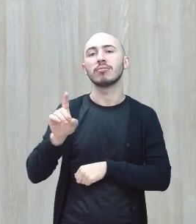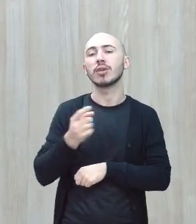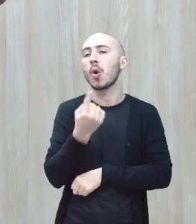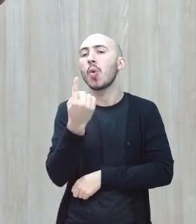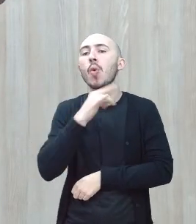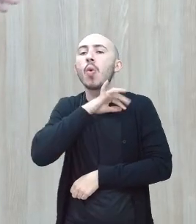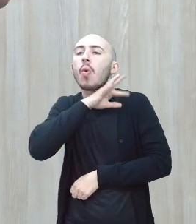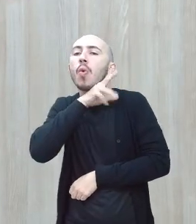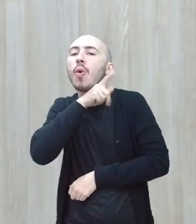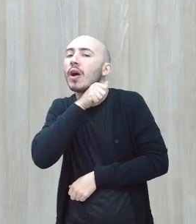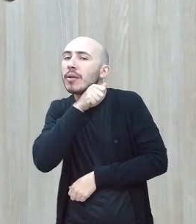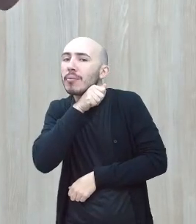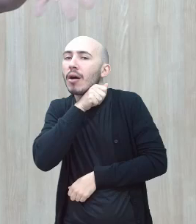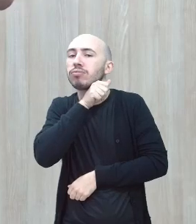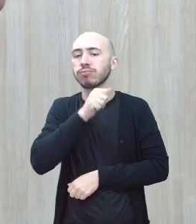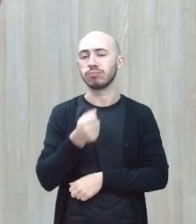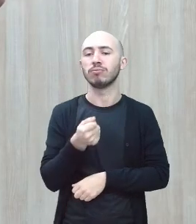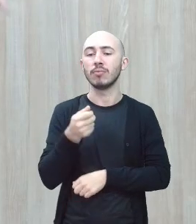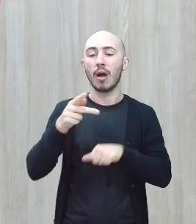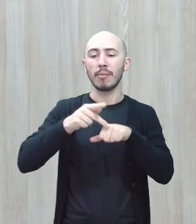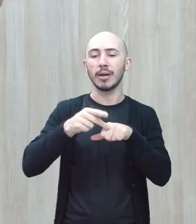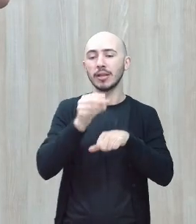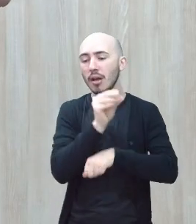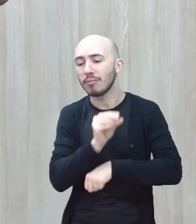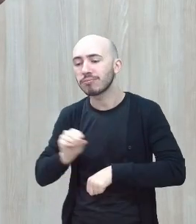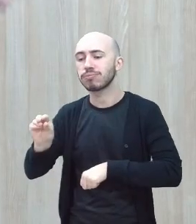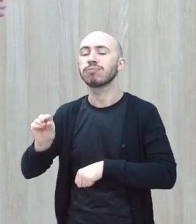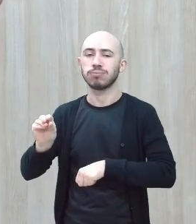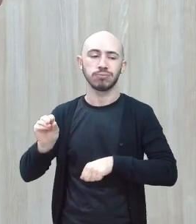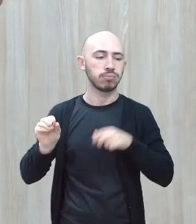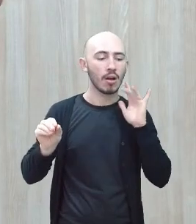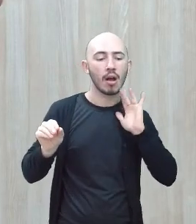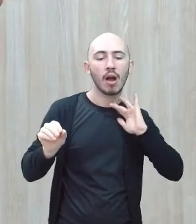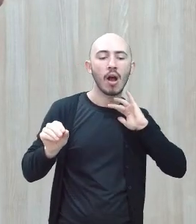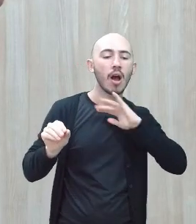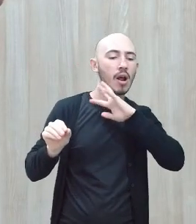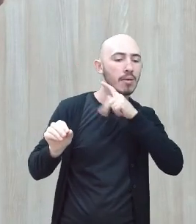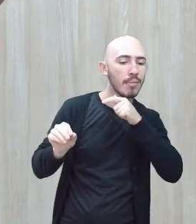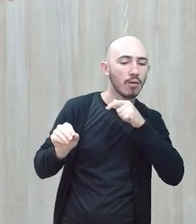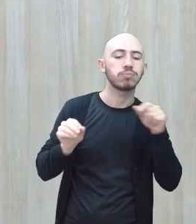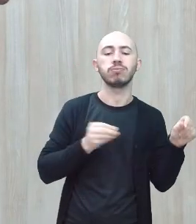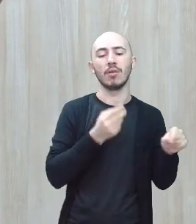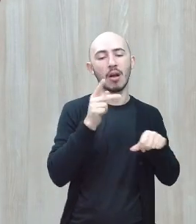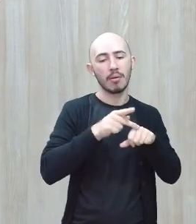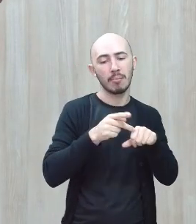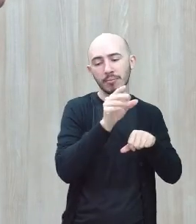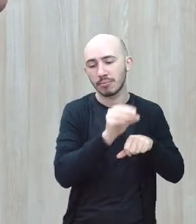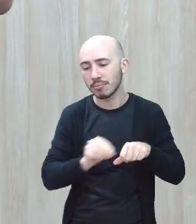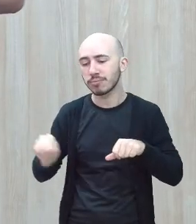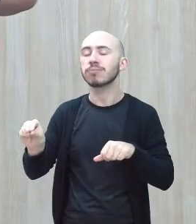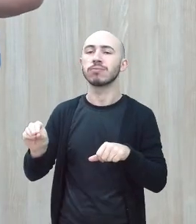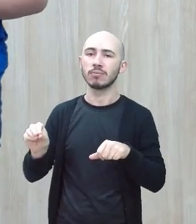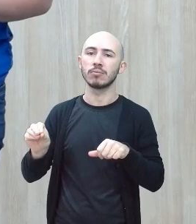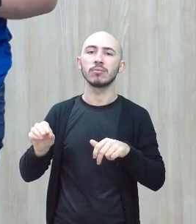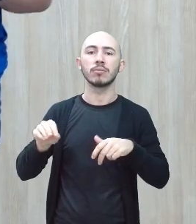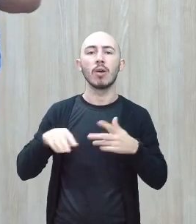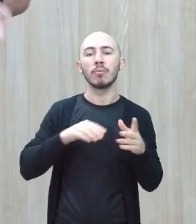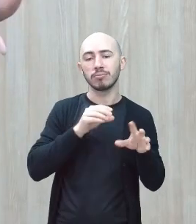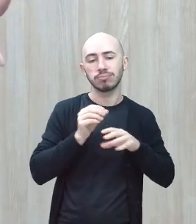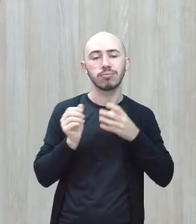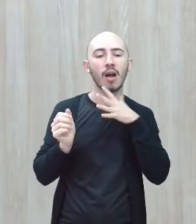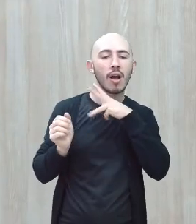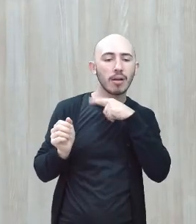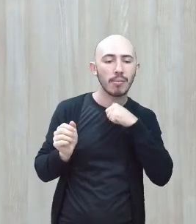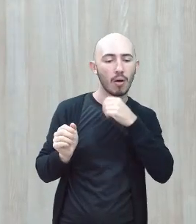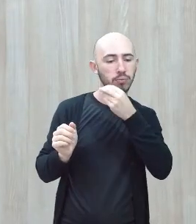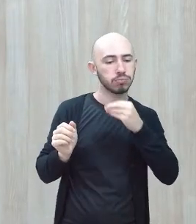onde ele arrumou tanto do cheixo, mas um animal, uma pedrinha, um animal, uma pedrinha, e eles conseguiam contar. Hoje, aí depois disso, os egípcios